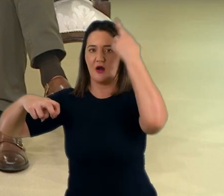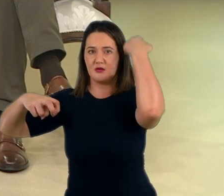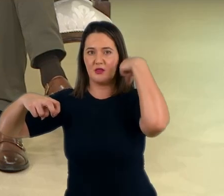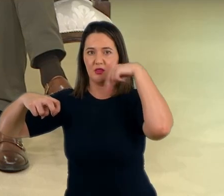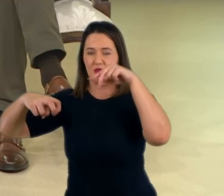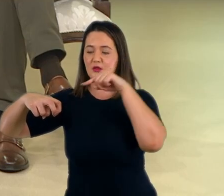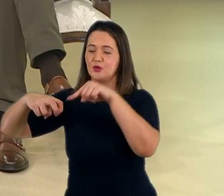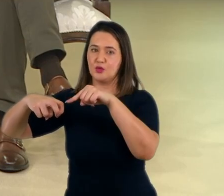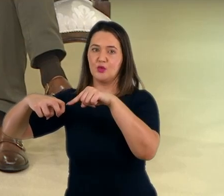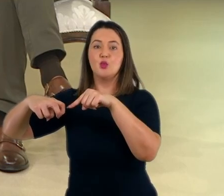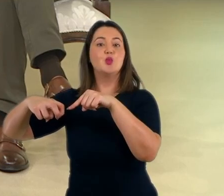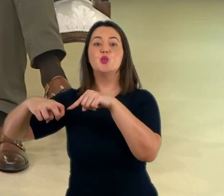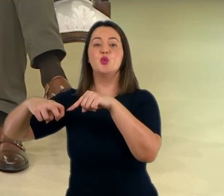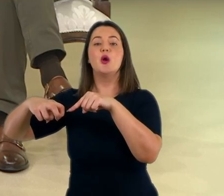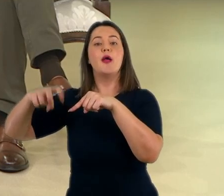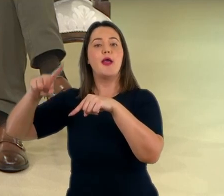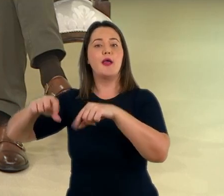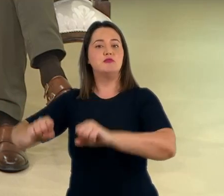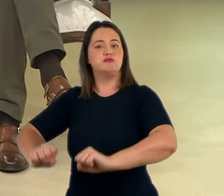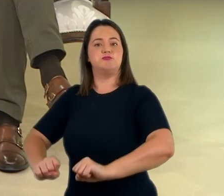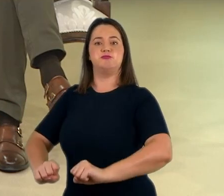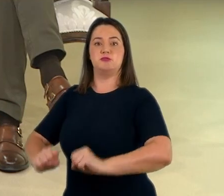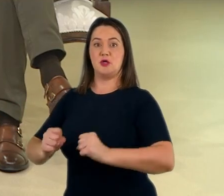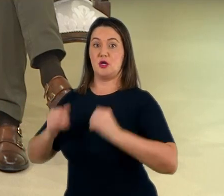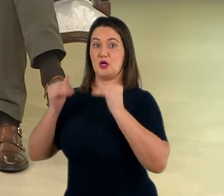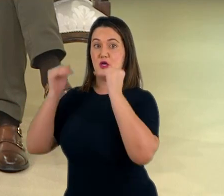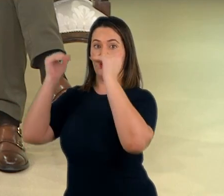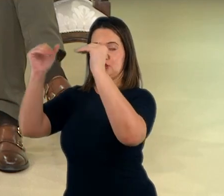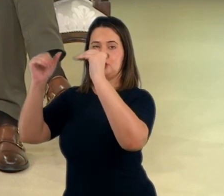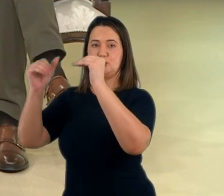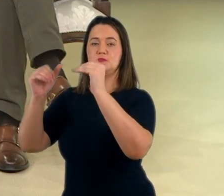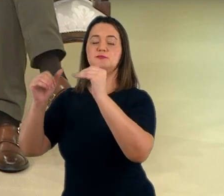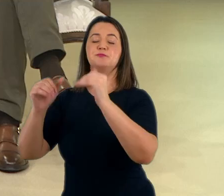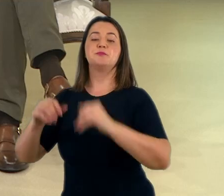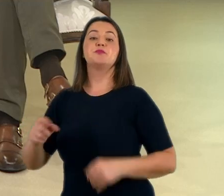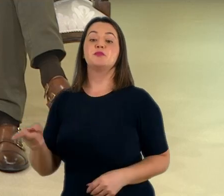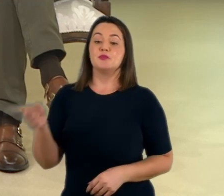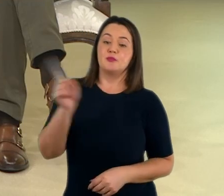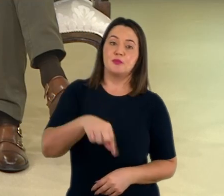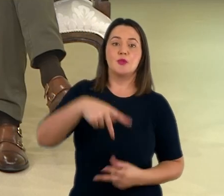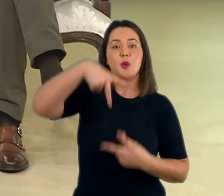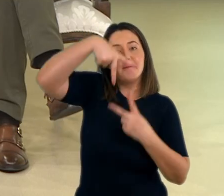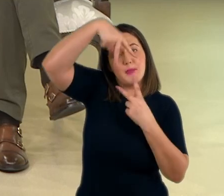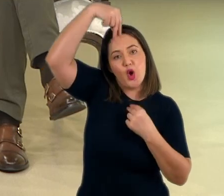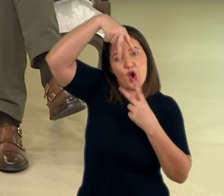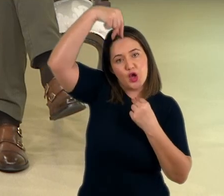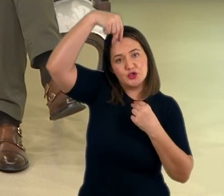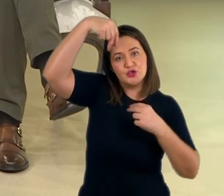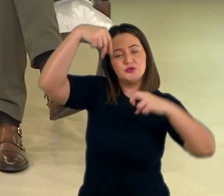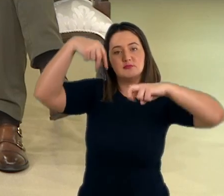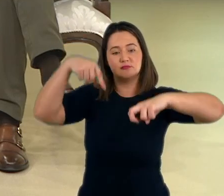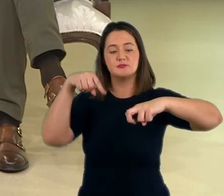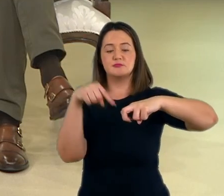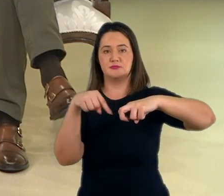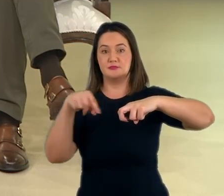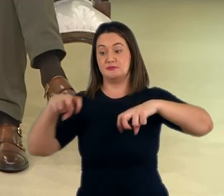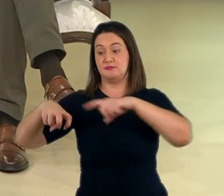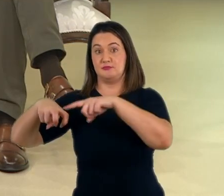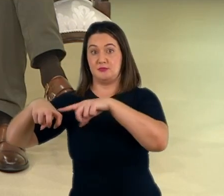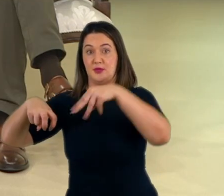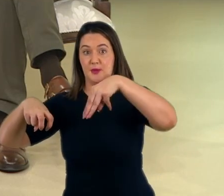carneiro, que é descrito como sendo grande, Daniel capítulo 8, verso 4, e também é nomeado como sendo